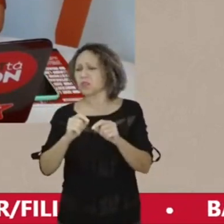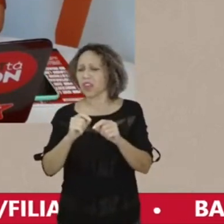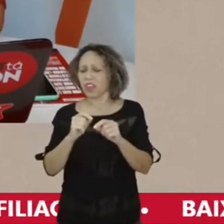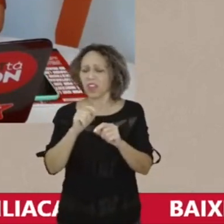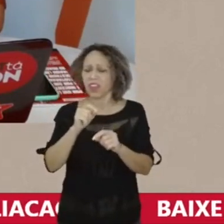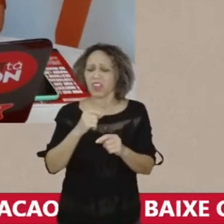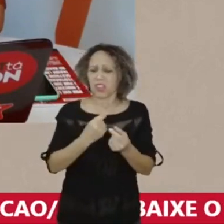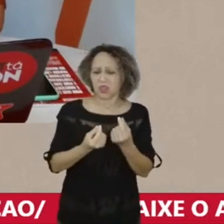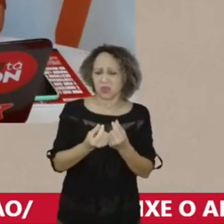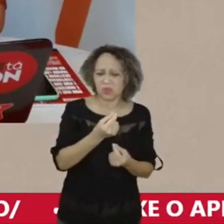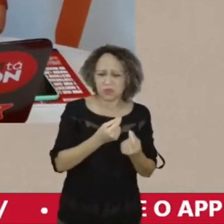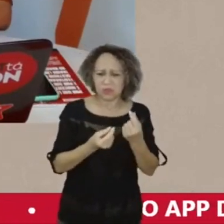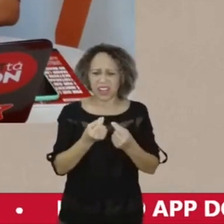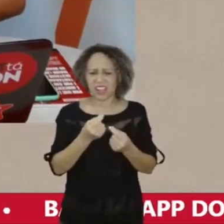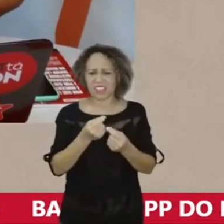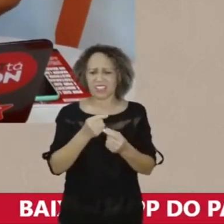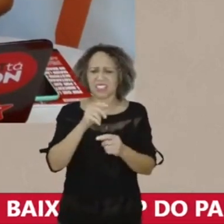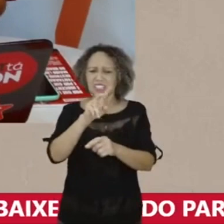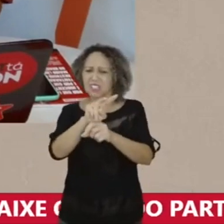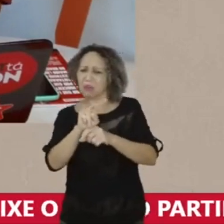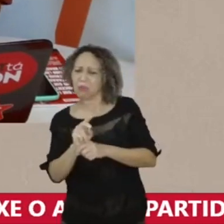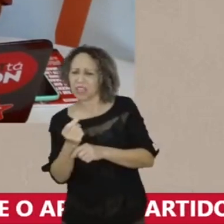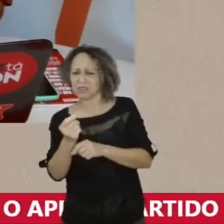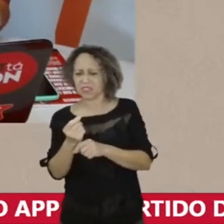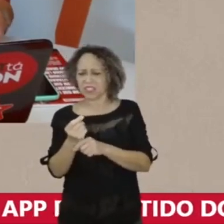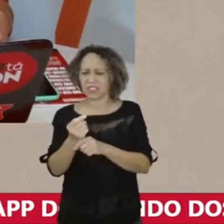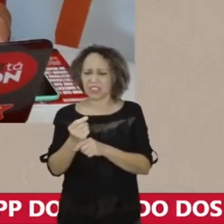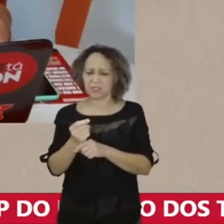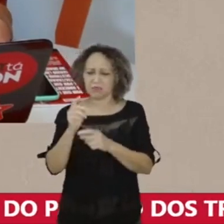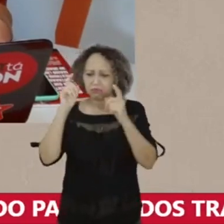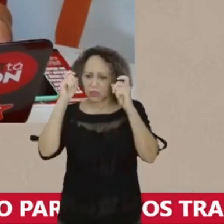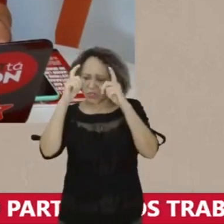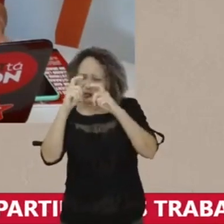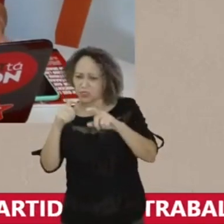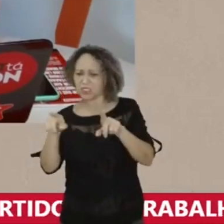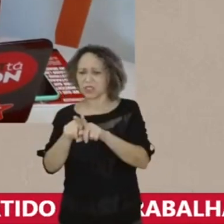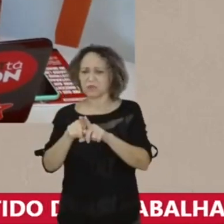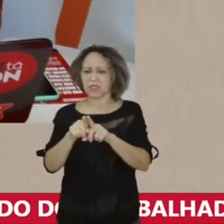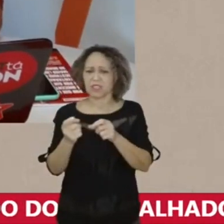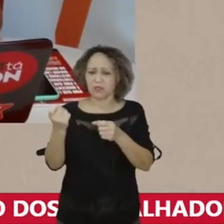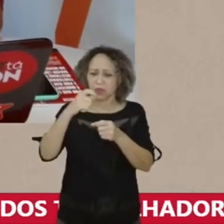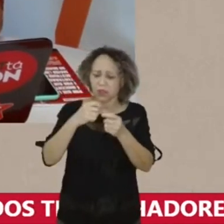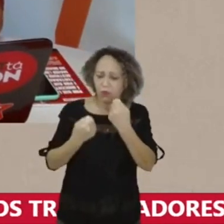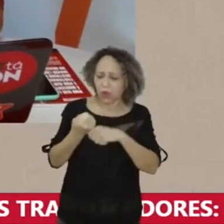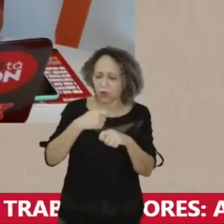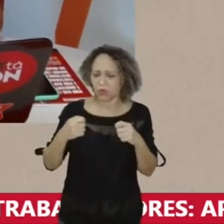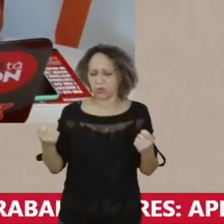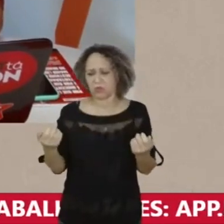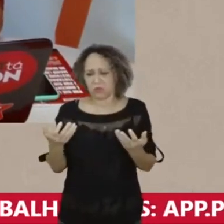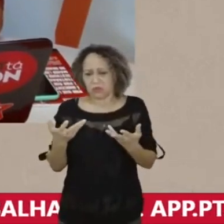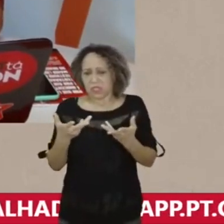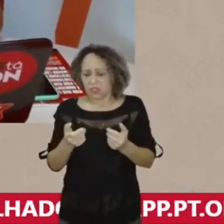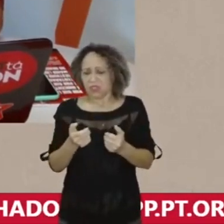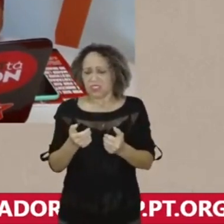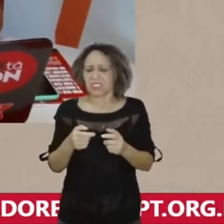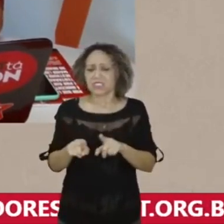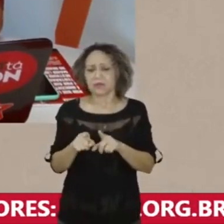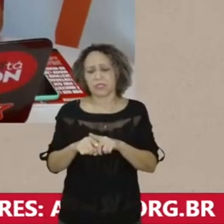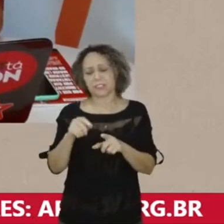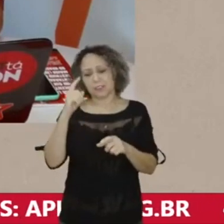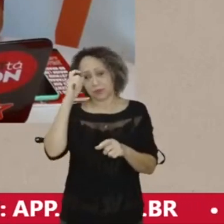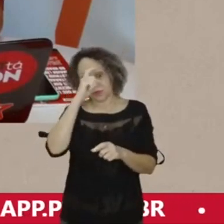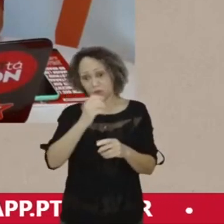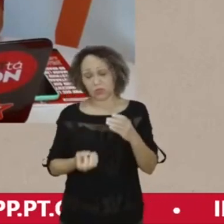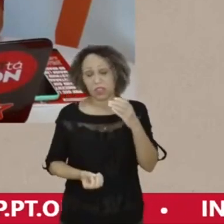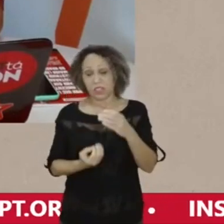custos de empréstimos, ou dificulta ainda mais a retomada da economia e, portanto, a geração de empregos. Dessa maneira,